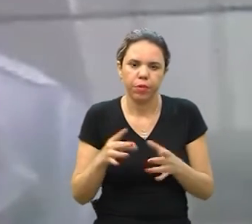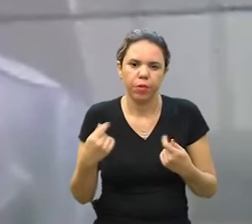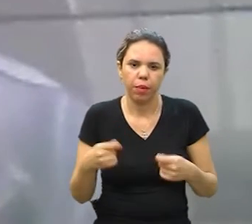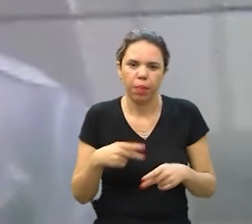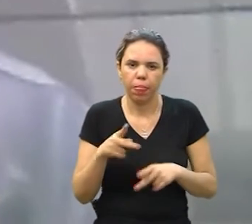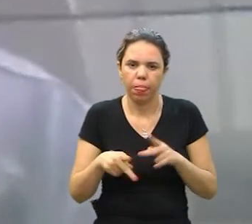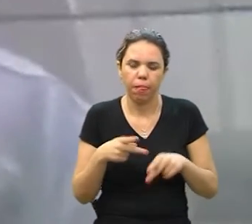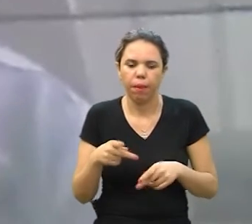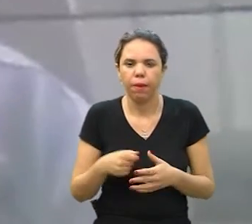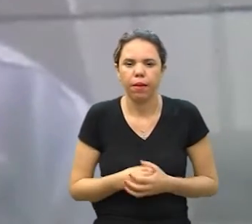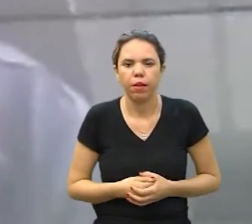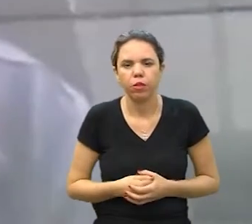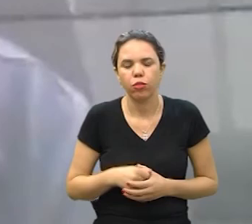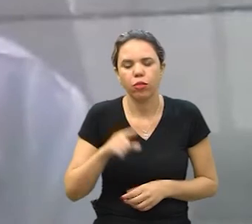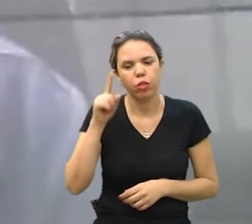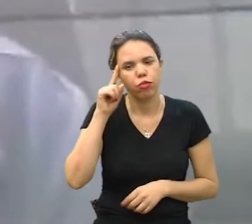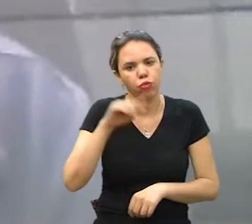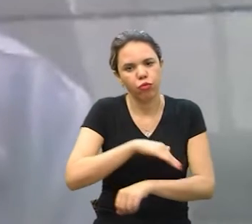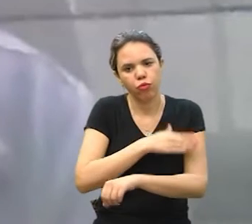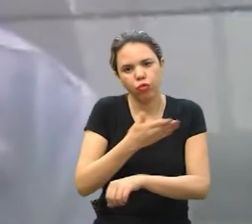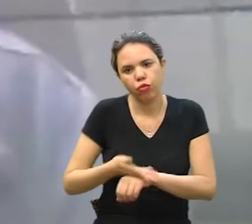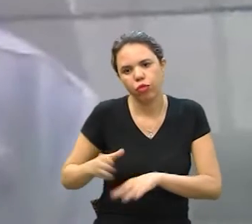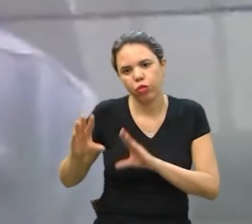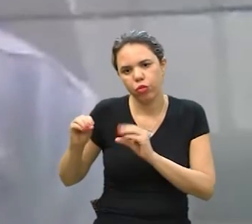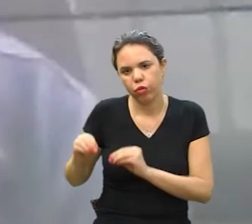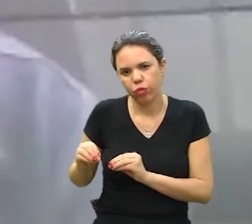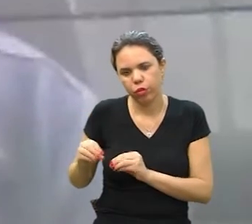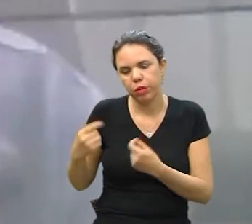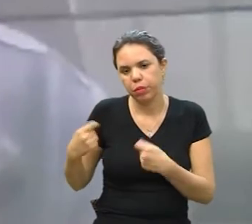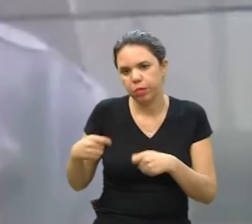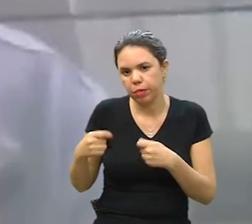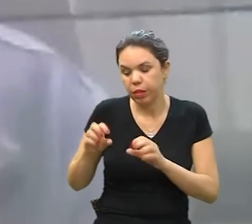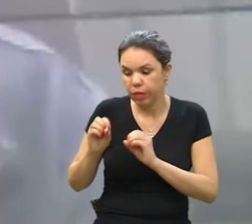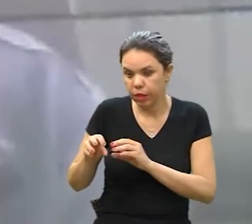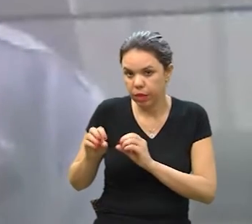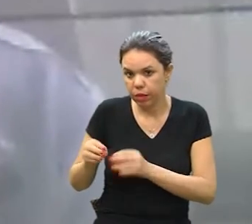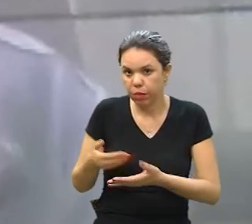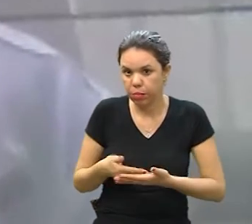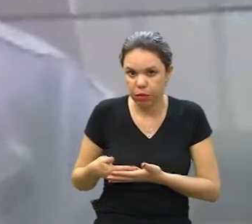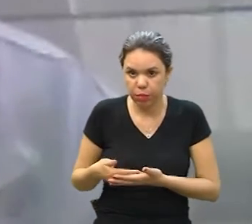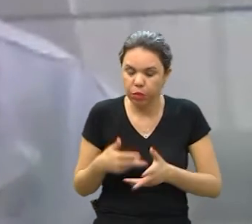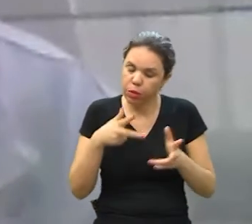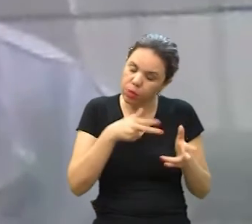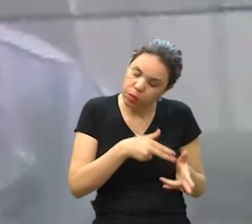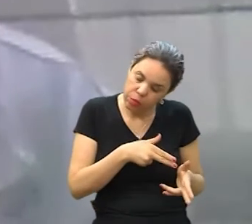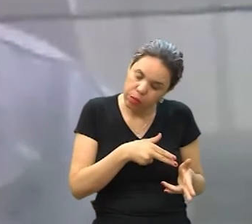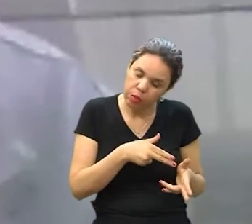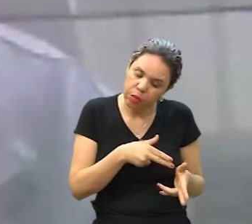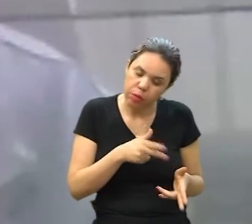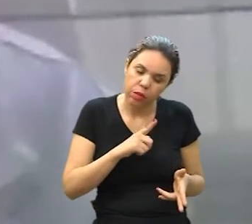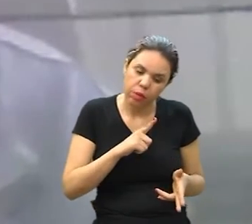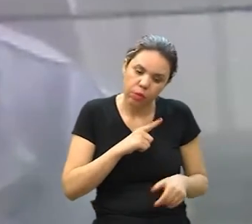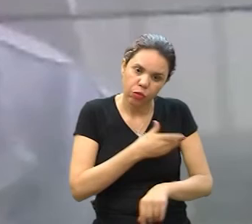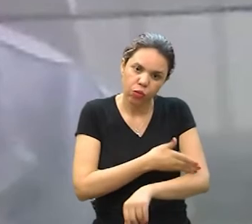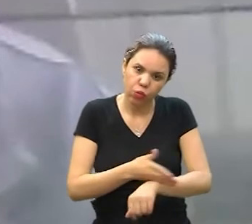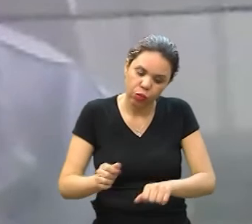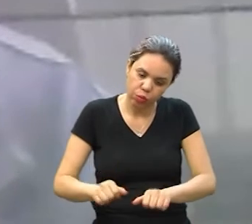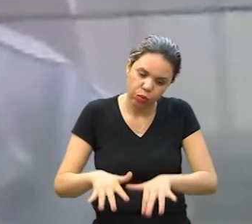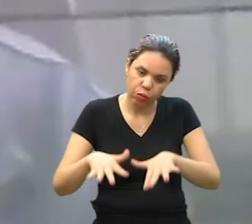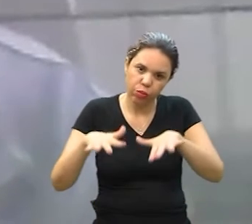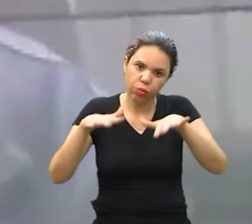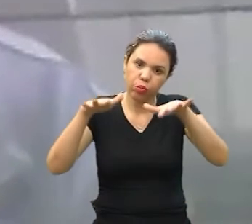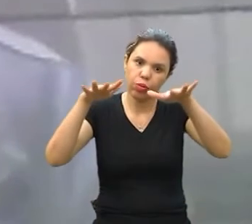livre demanda é durante o dia, sabe? À noite, precisa ensinar o bebê a dormir, para que ele tenha